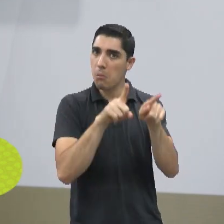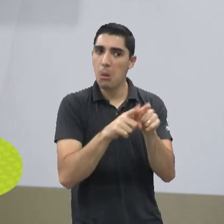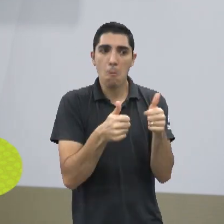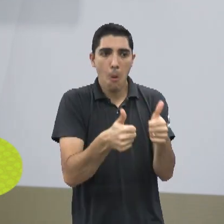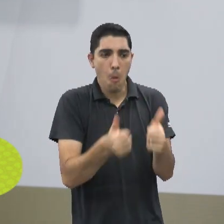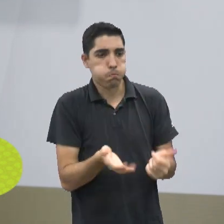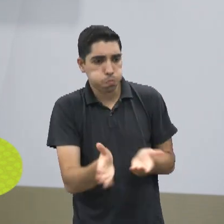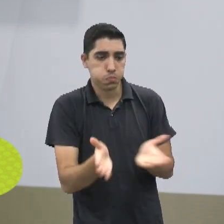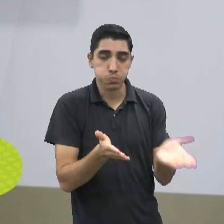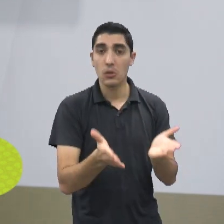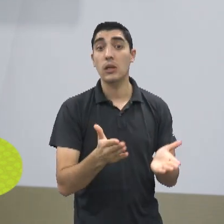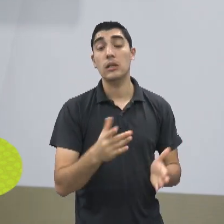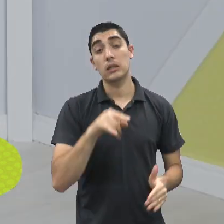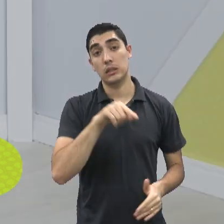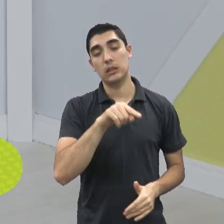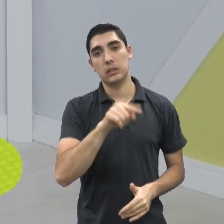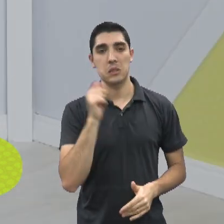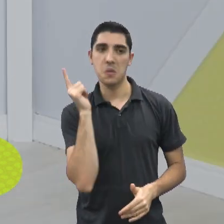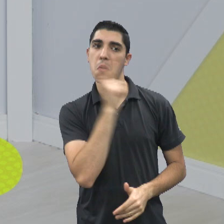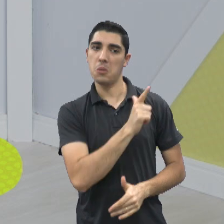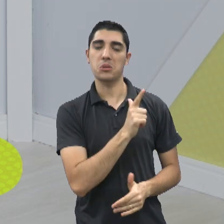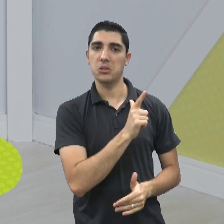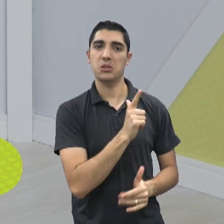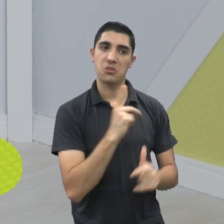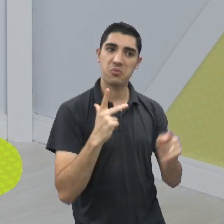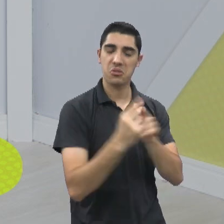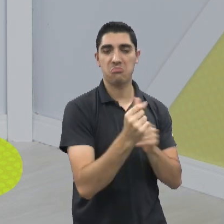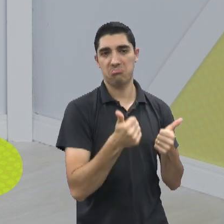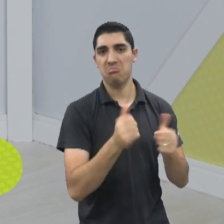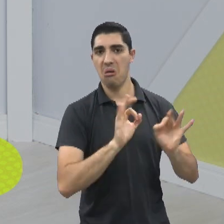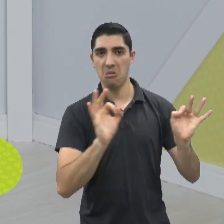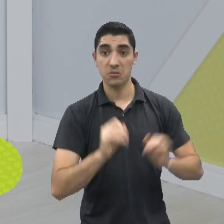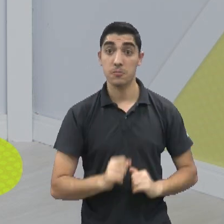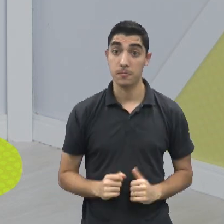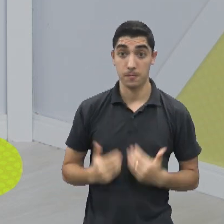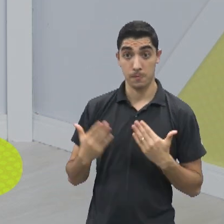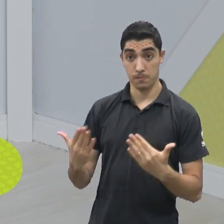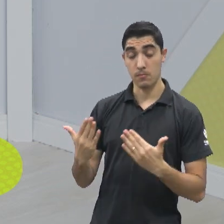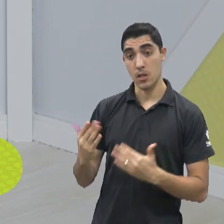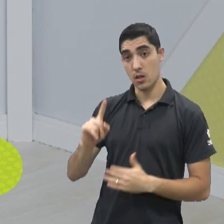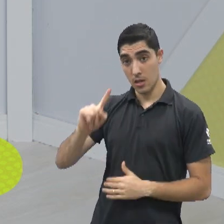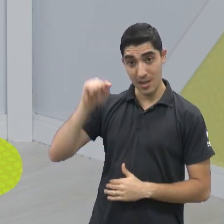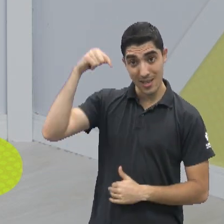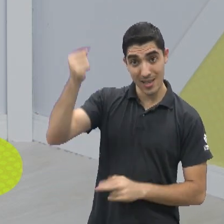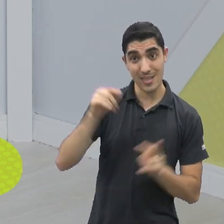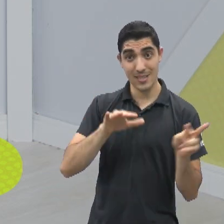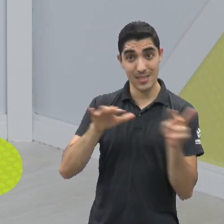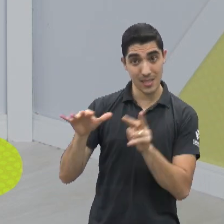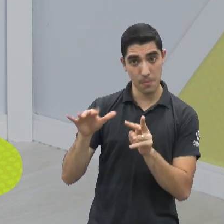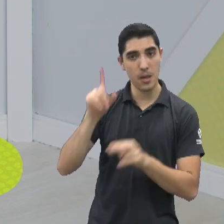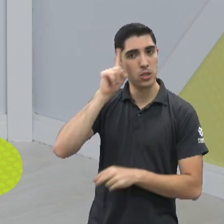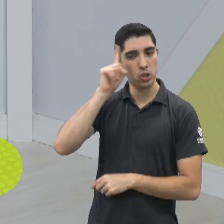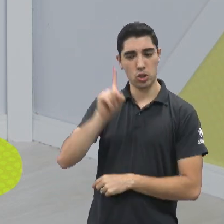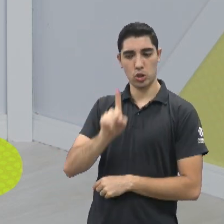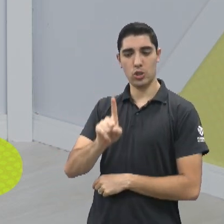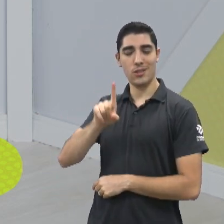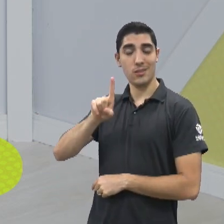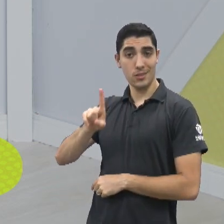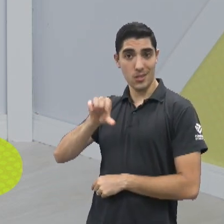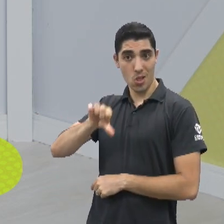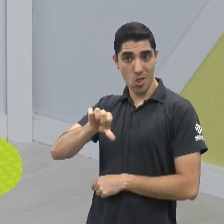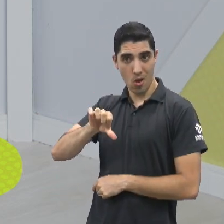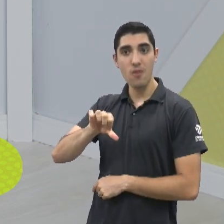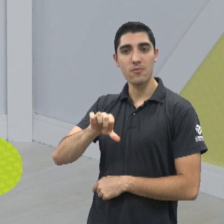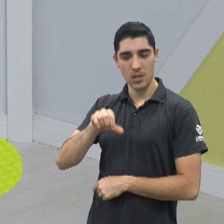com a vitória em cima do Santo André. Bruno. Pois é, a partida de volta, né, acontece na semana que vem, no dia 19,